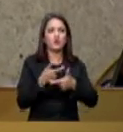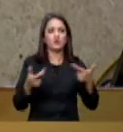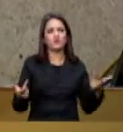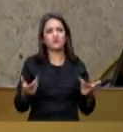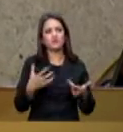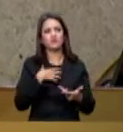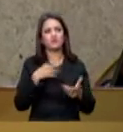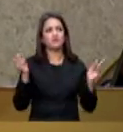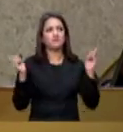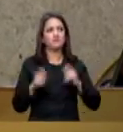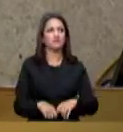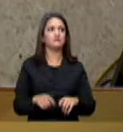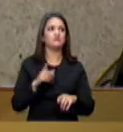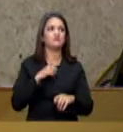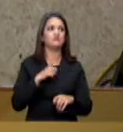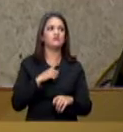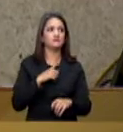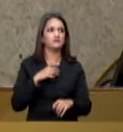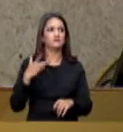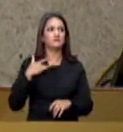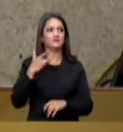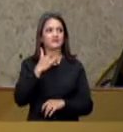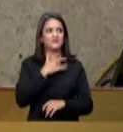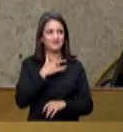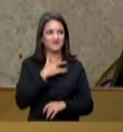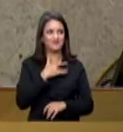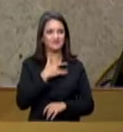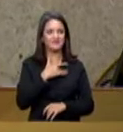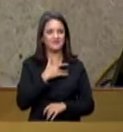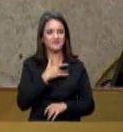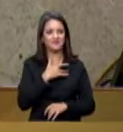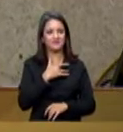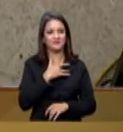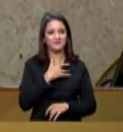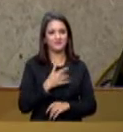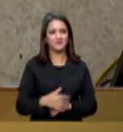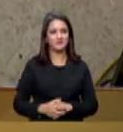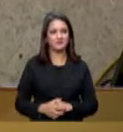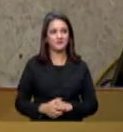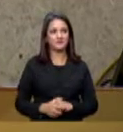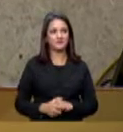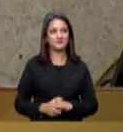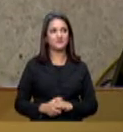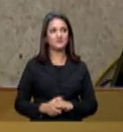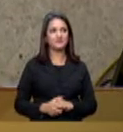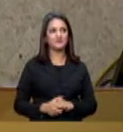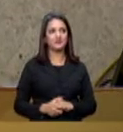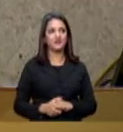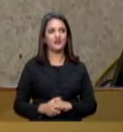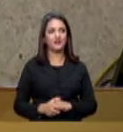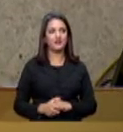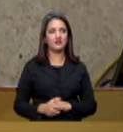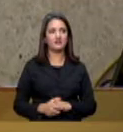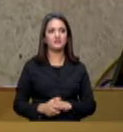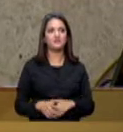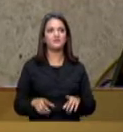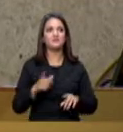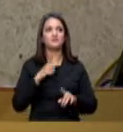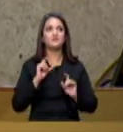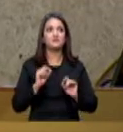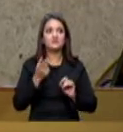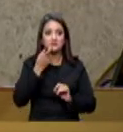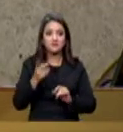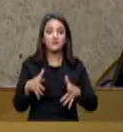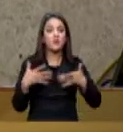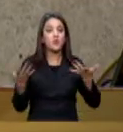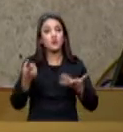favoráveis ao pleno gozo de saúde e bem-estar. Para figurar quais são os interesses